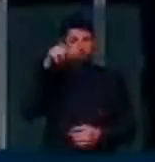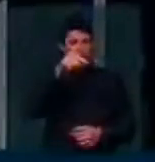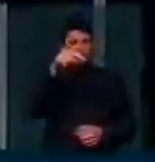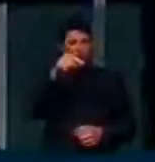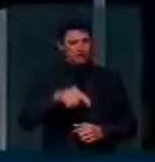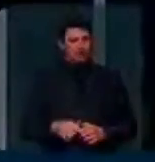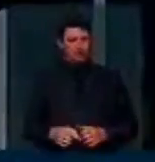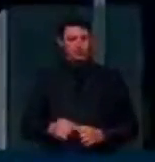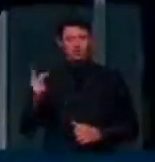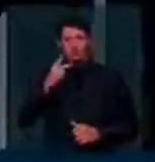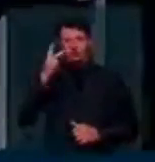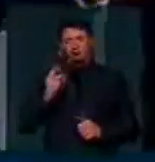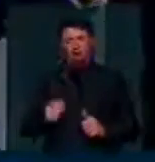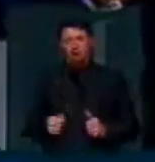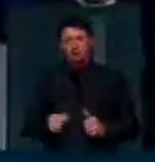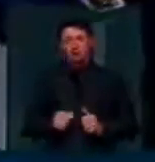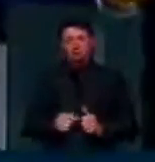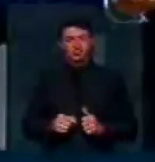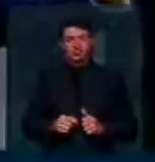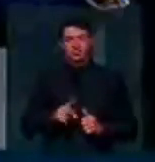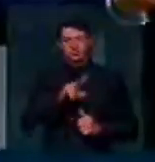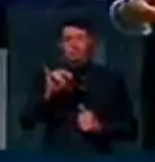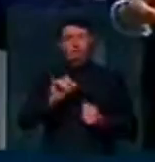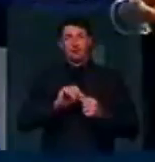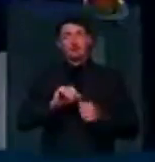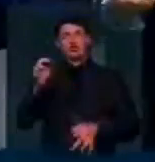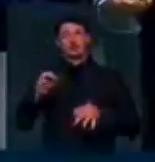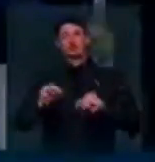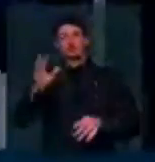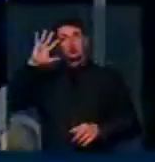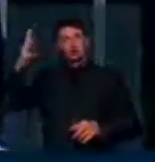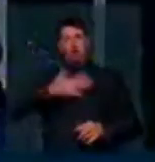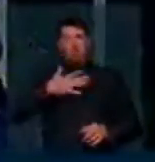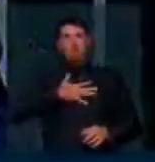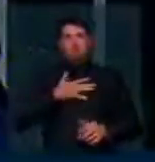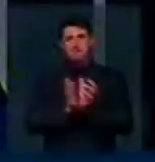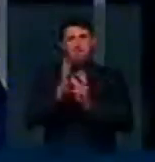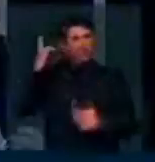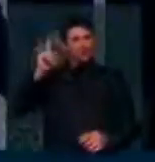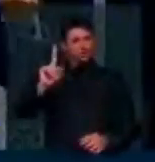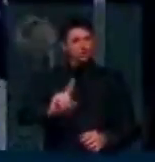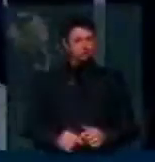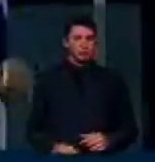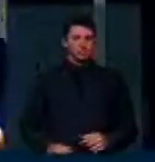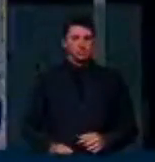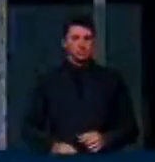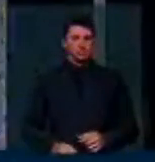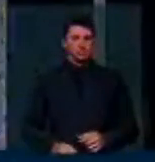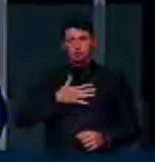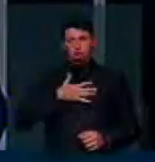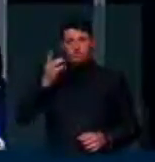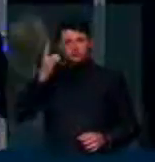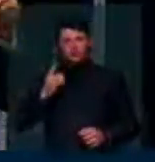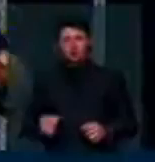palavra, que vai querer fazer o juízo do meu partido. Faz os meus parlamentares, meu conjunto